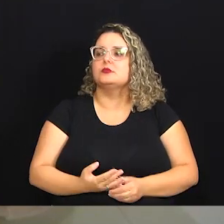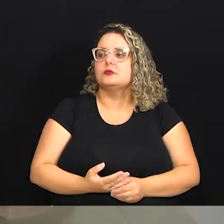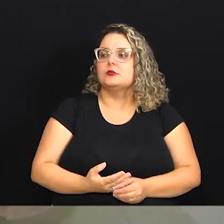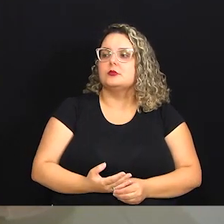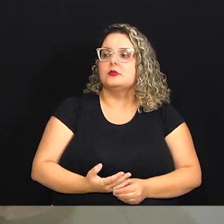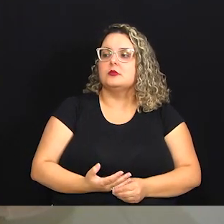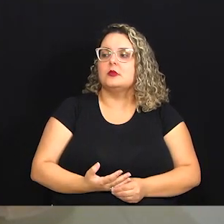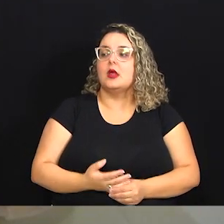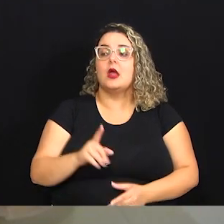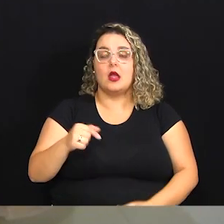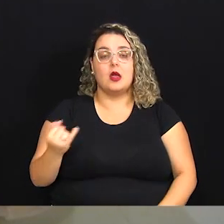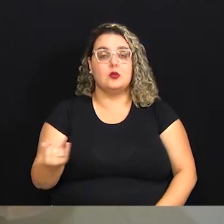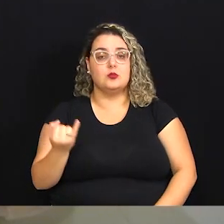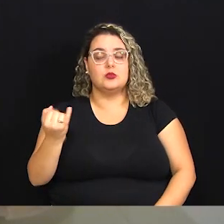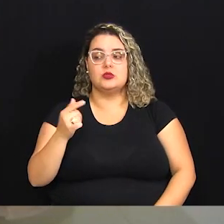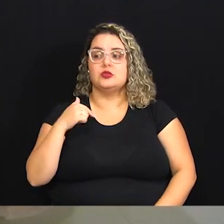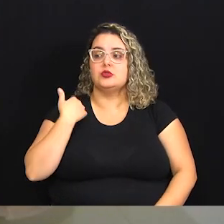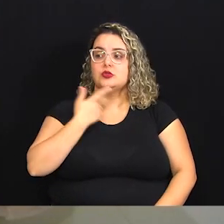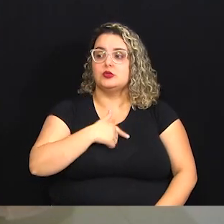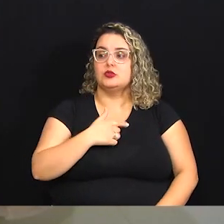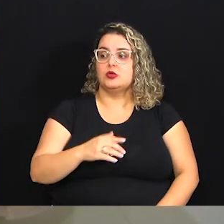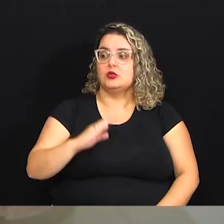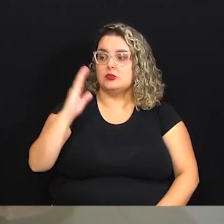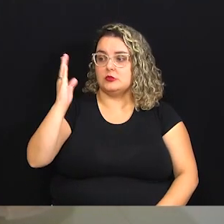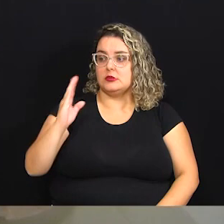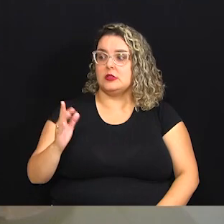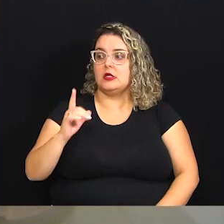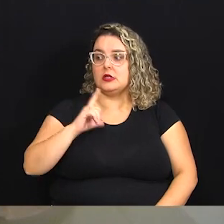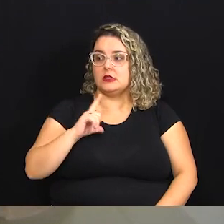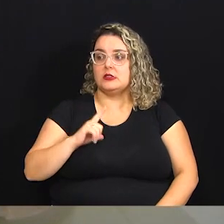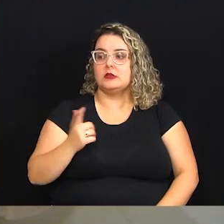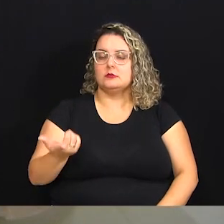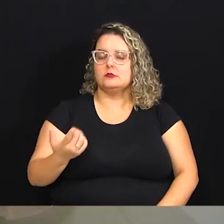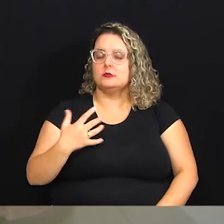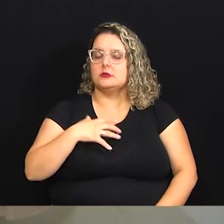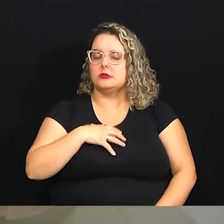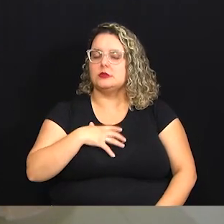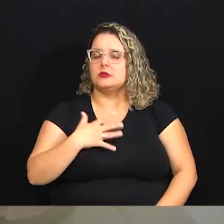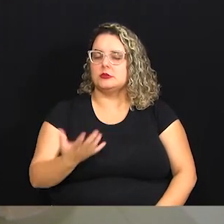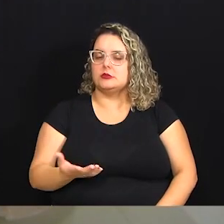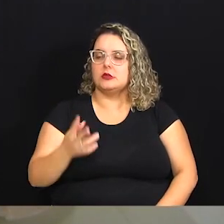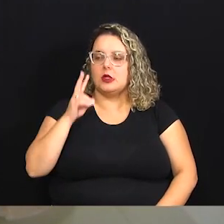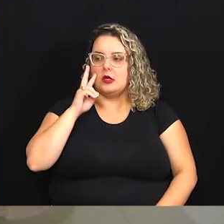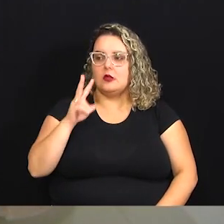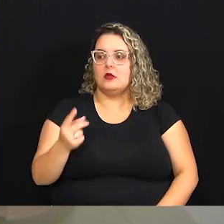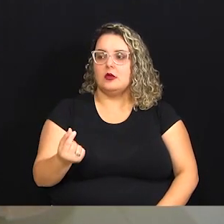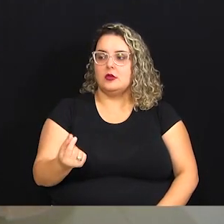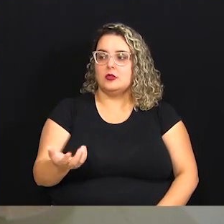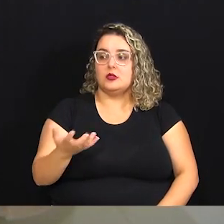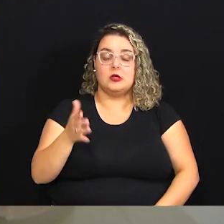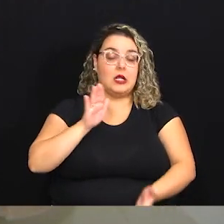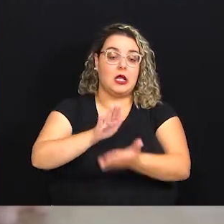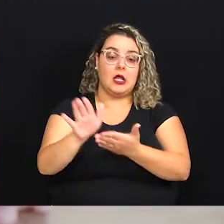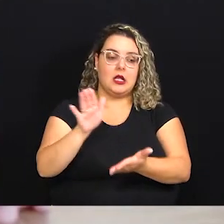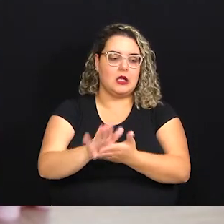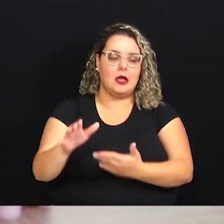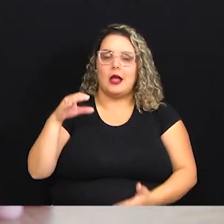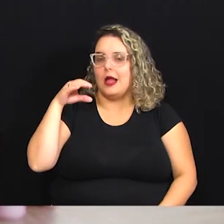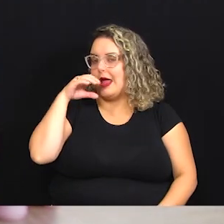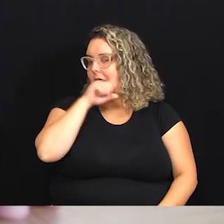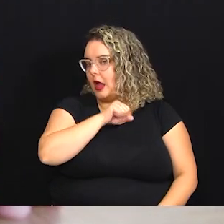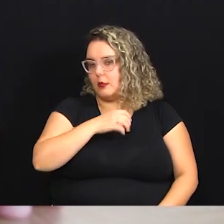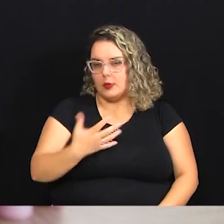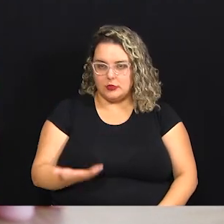É interessante que nós brasileiros, a gente tem um pouquinho dessa mania de ver o dinheiro já querer gastar de